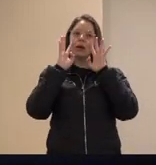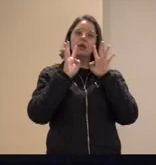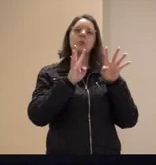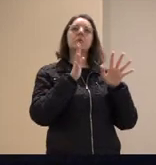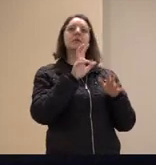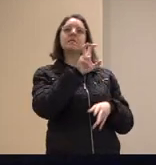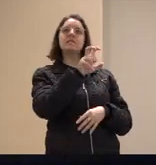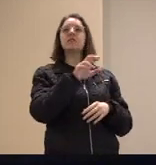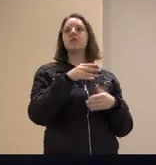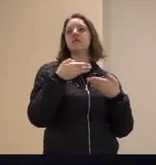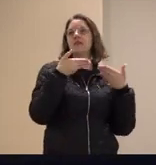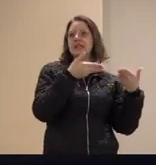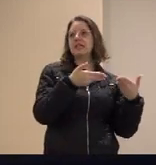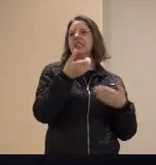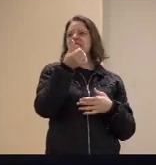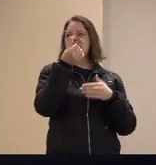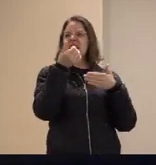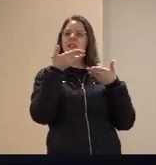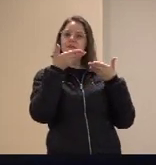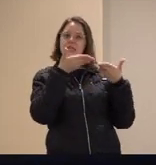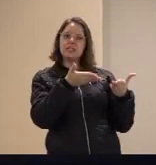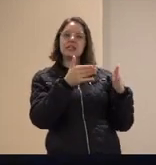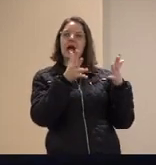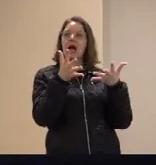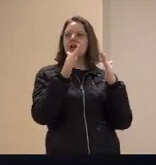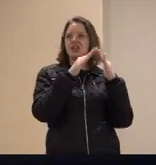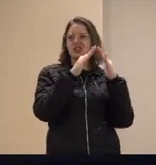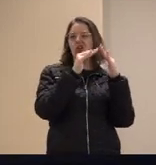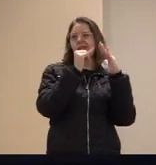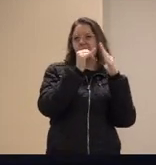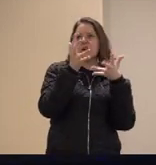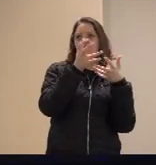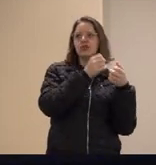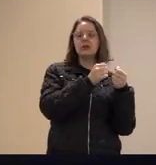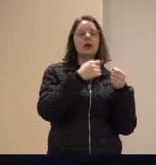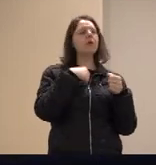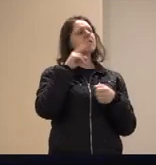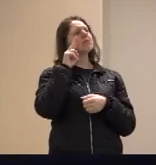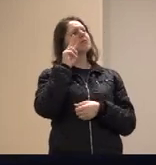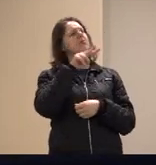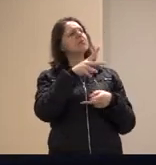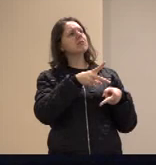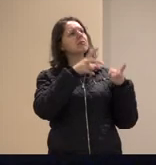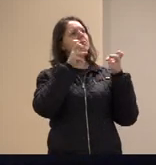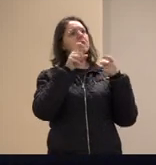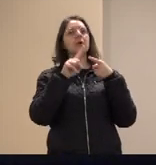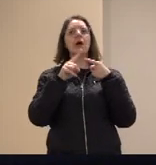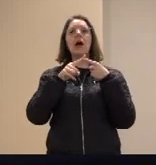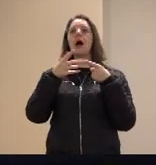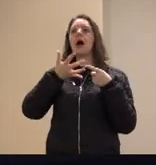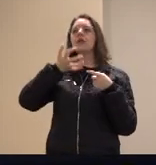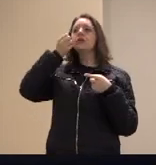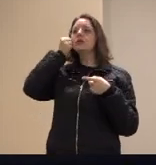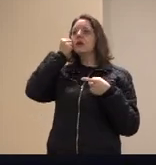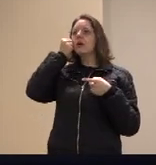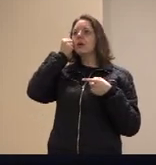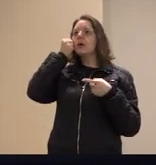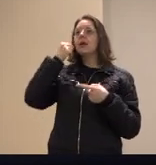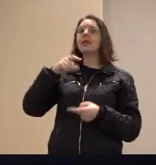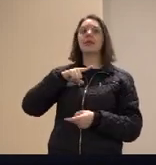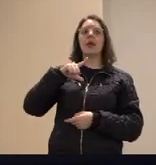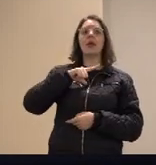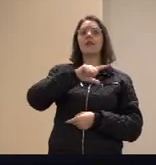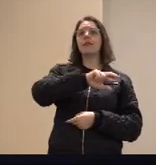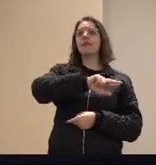em acolhimentos ou em instituições. Por exemplo, as adoções. Nós temos